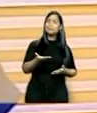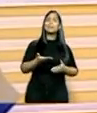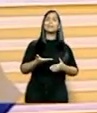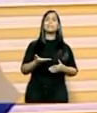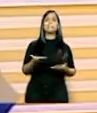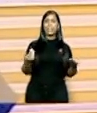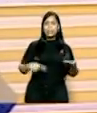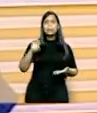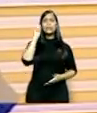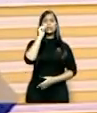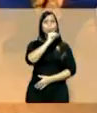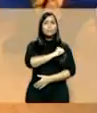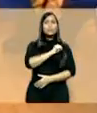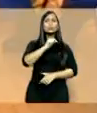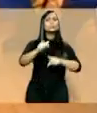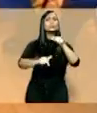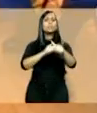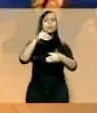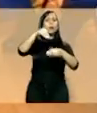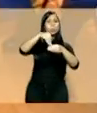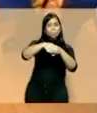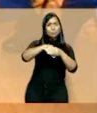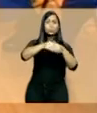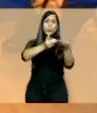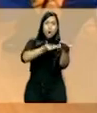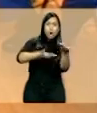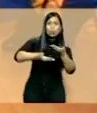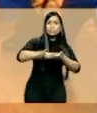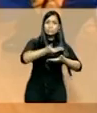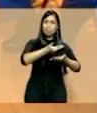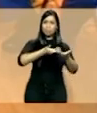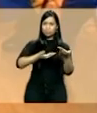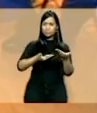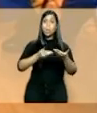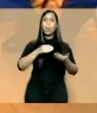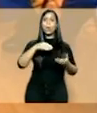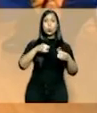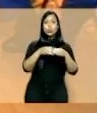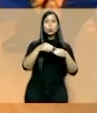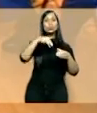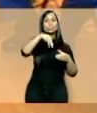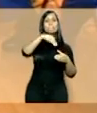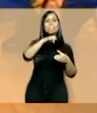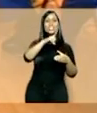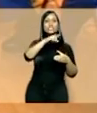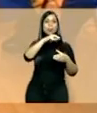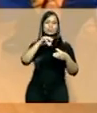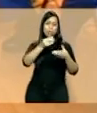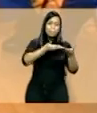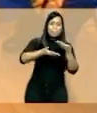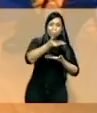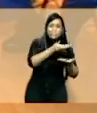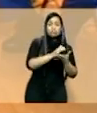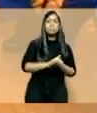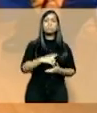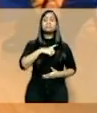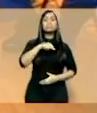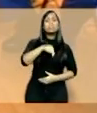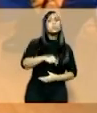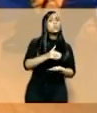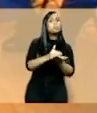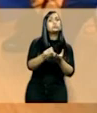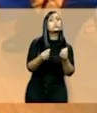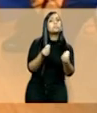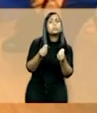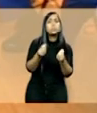aqui em São José do Rio Preto, o trabalho da conciliação. Que é núcleo de mediação. O núcleo de mediação. Sim. Desde quando ele existe aqui, qual que é